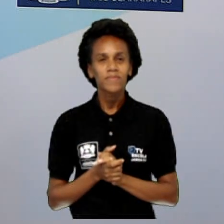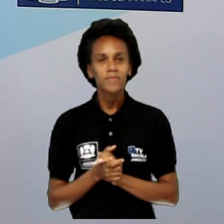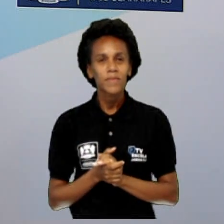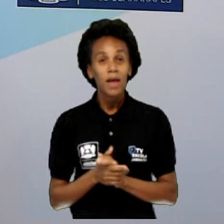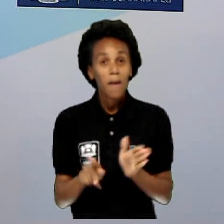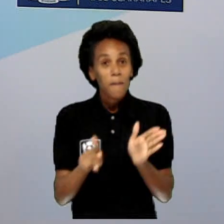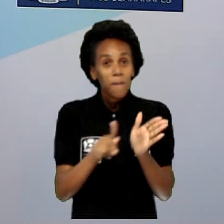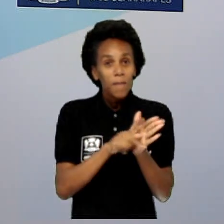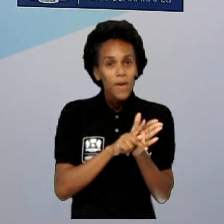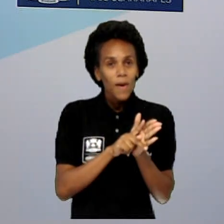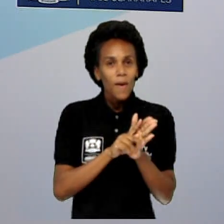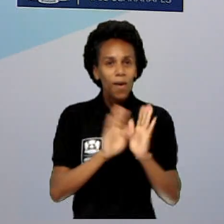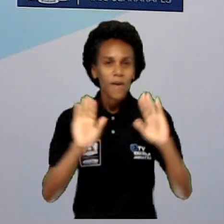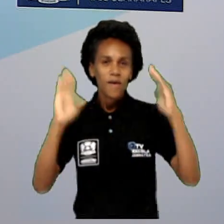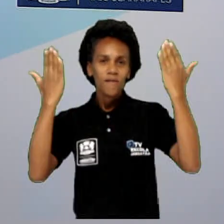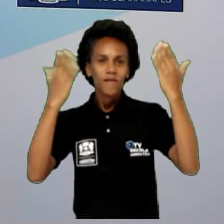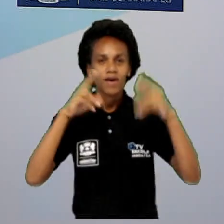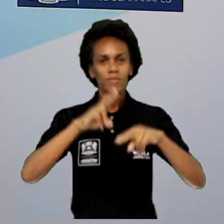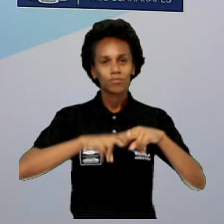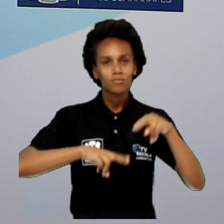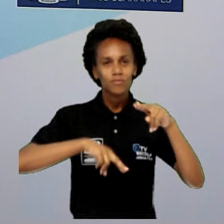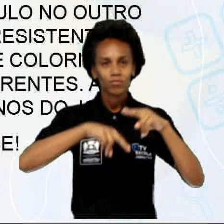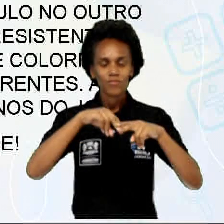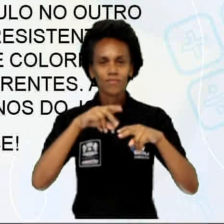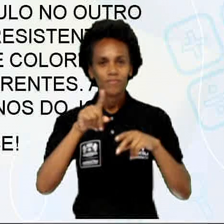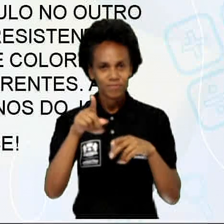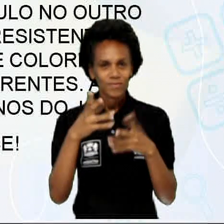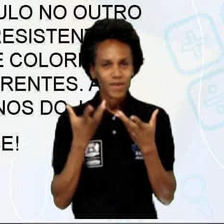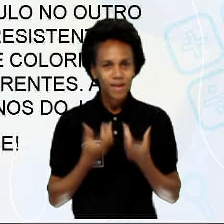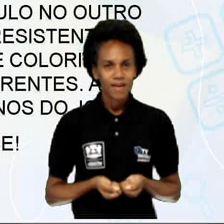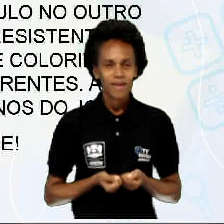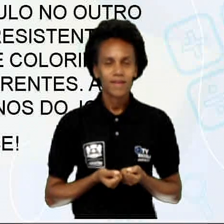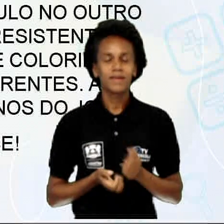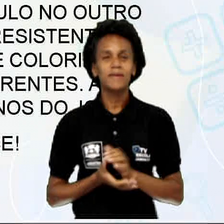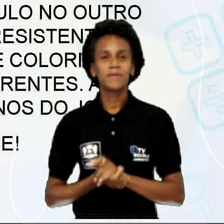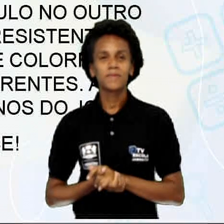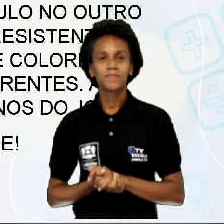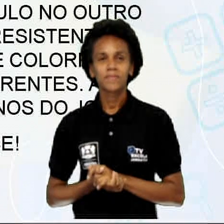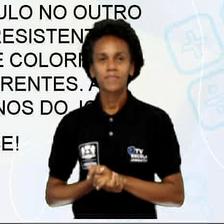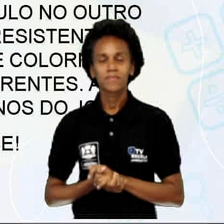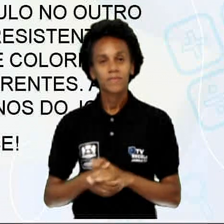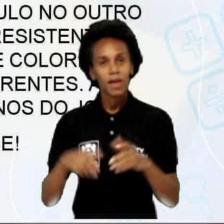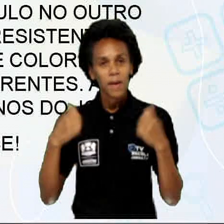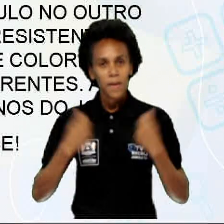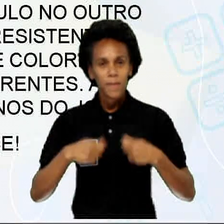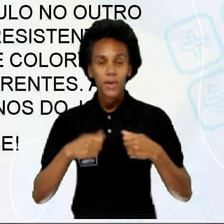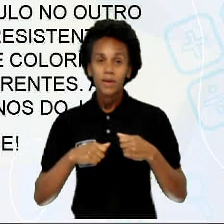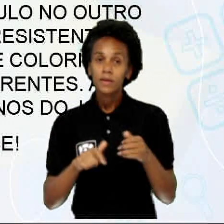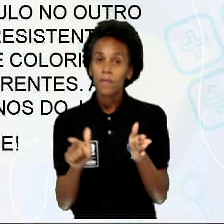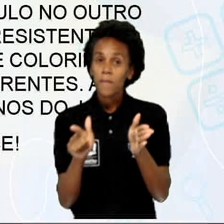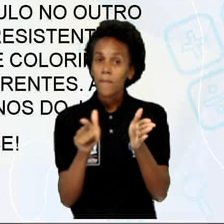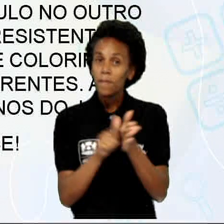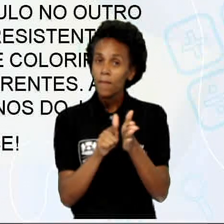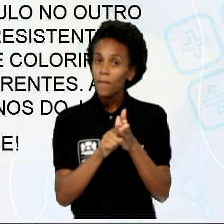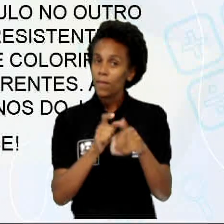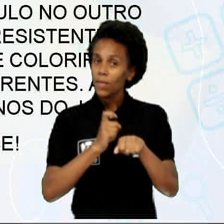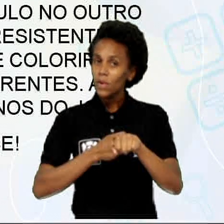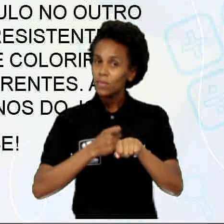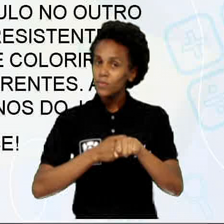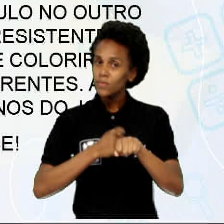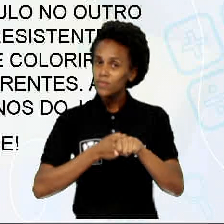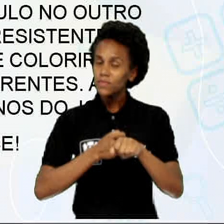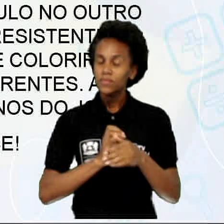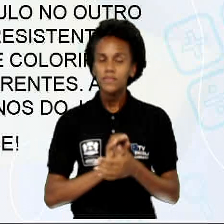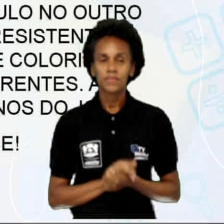aí, topas? Então você vai precisar de papelão, tá? Tenta aí conseguir vários pedaços de